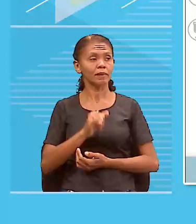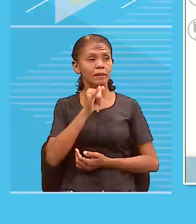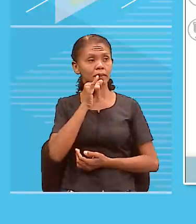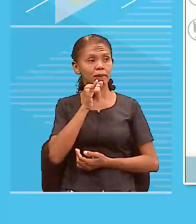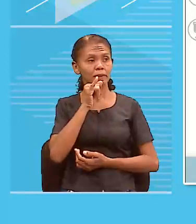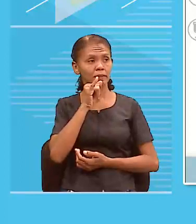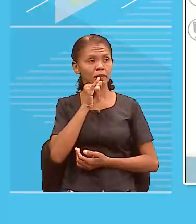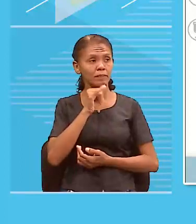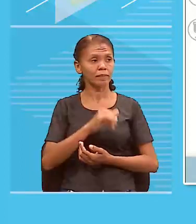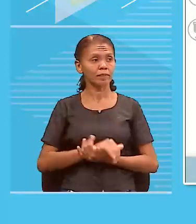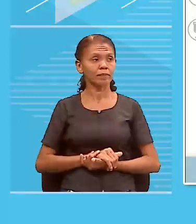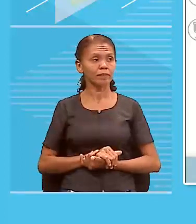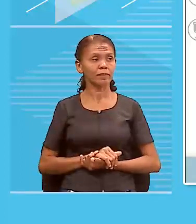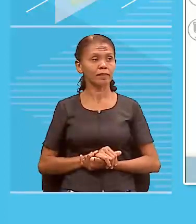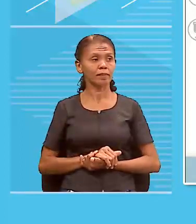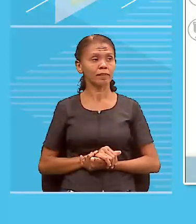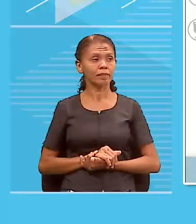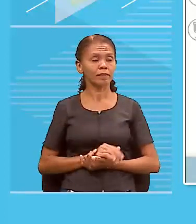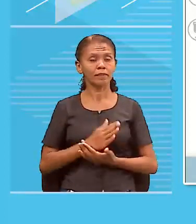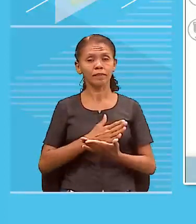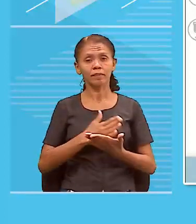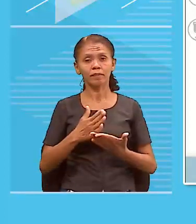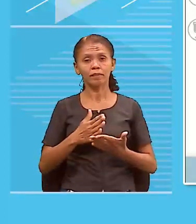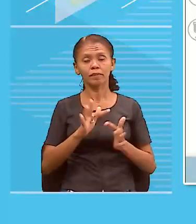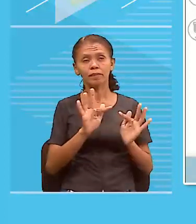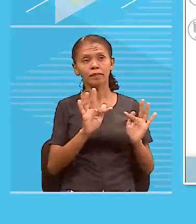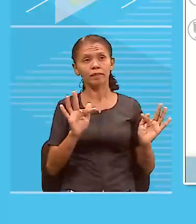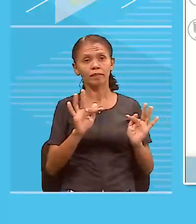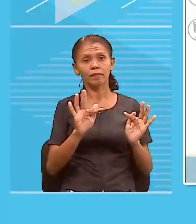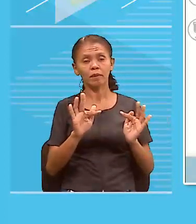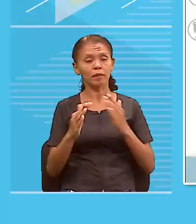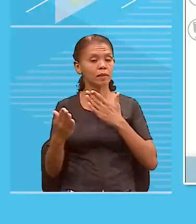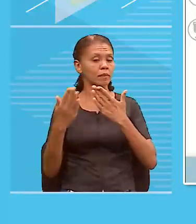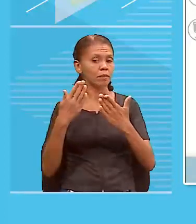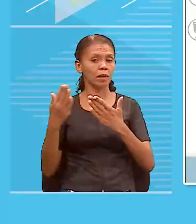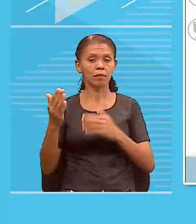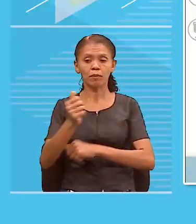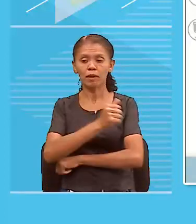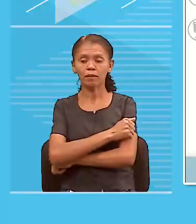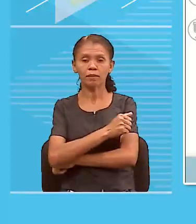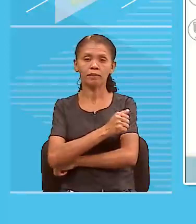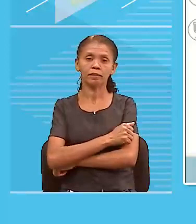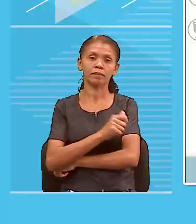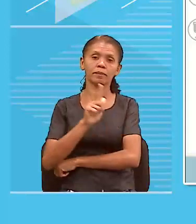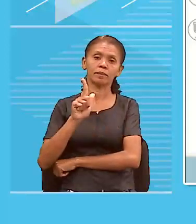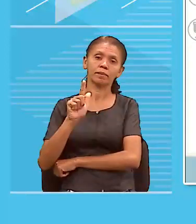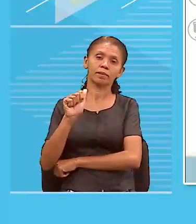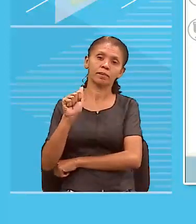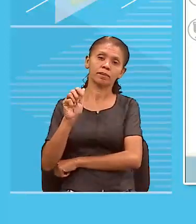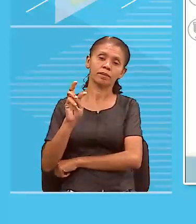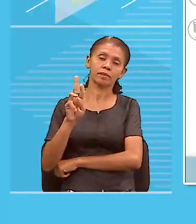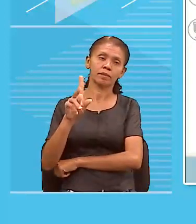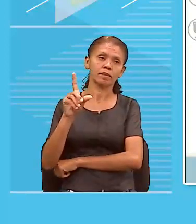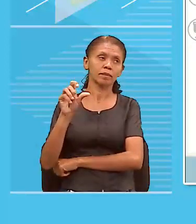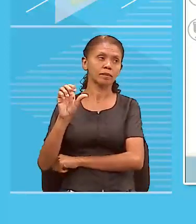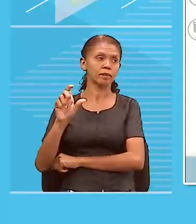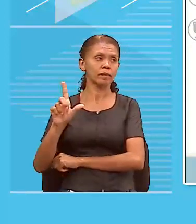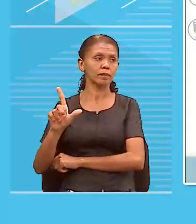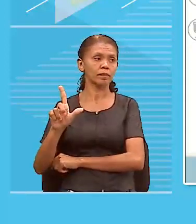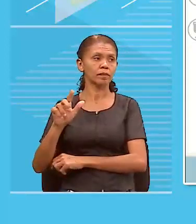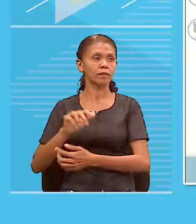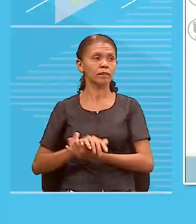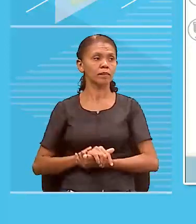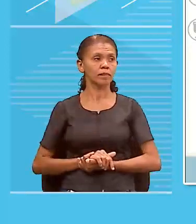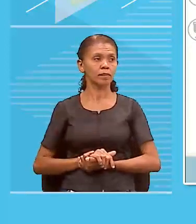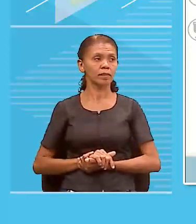exemplo se eu começasse uma frase e eu conversando assim com Gabriel e eu quisesse de algum modo e se precipitasse a